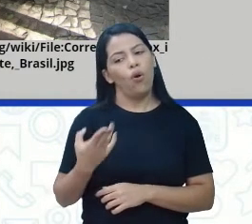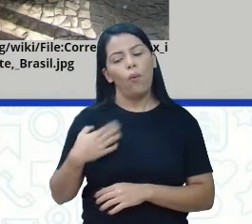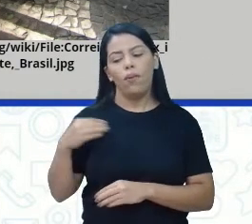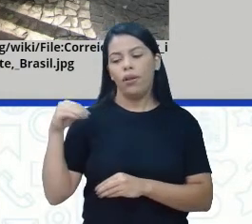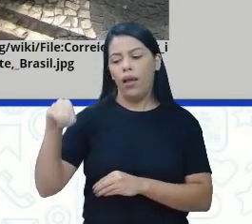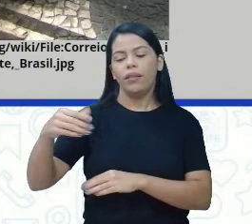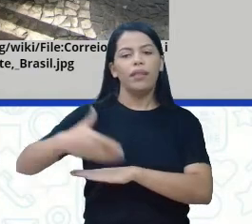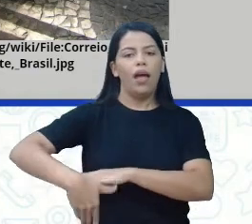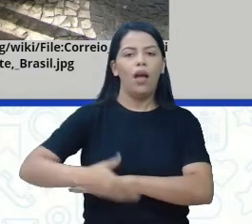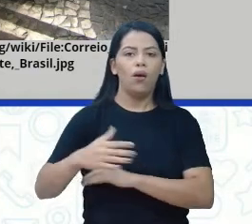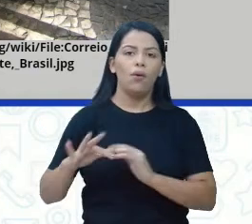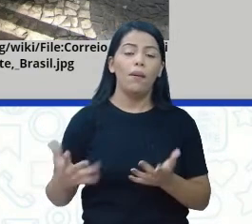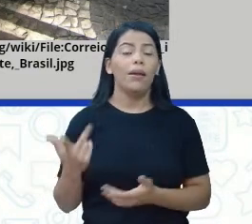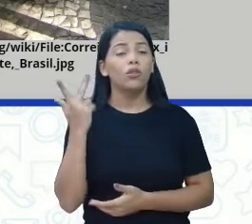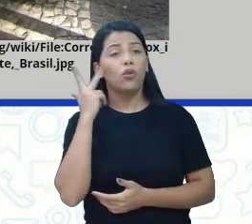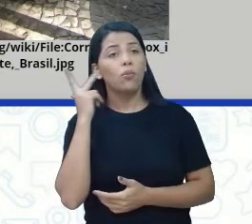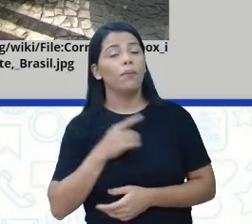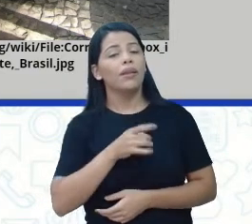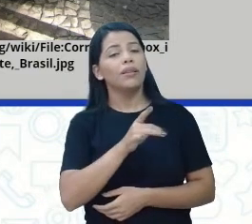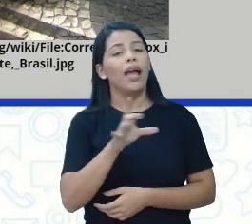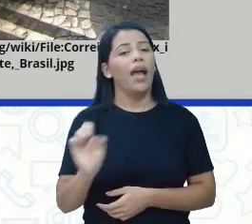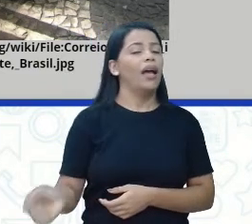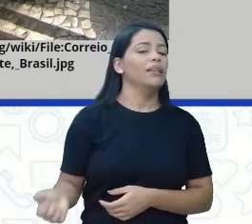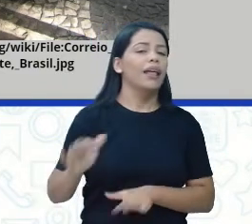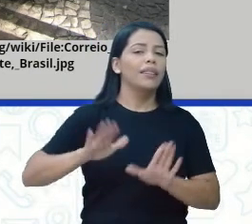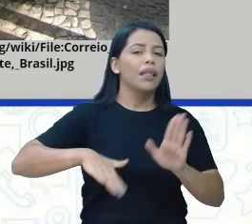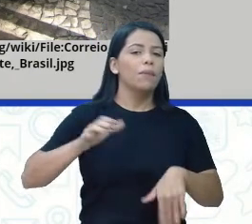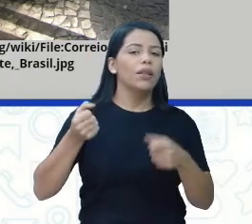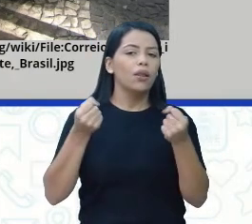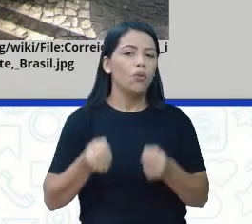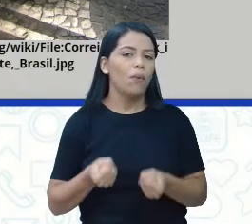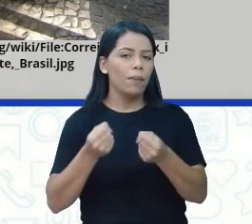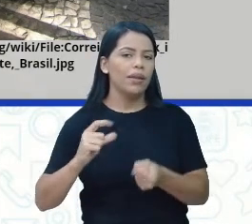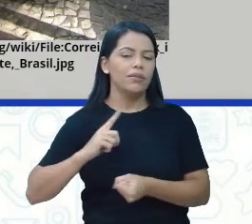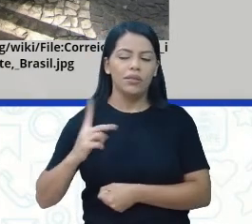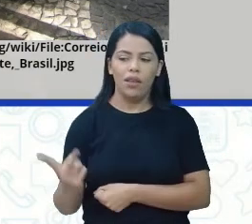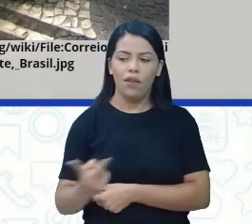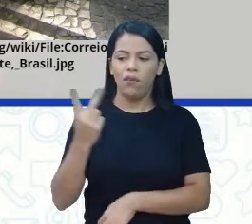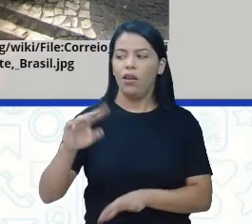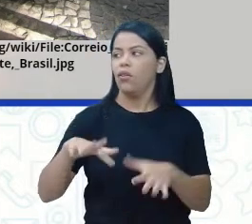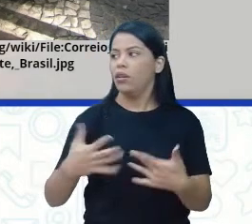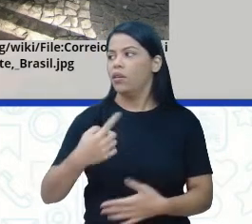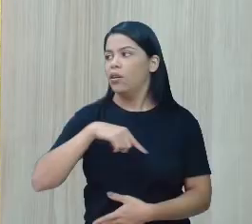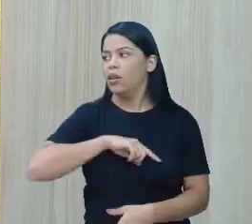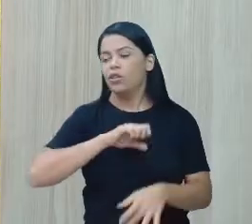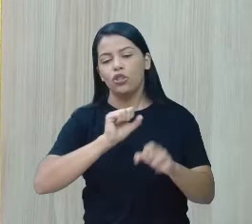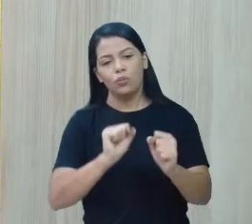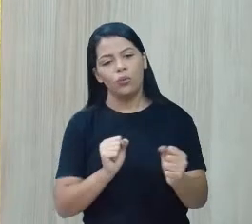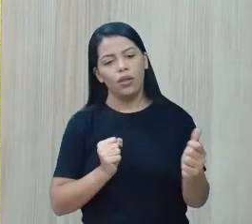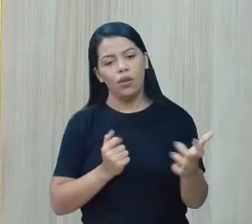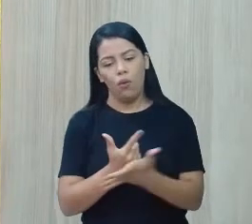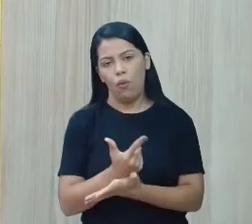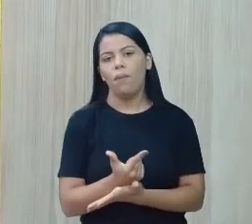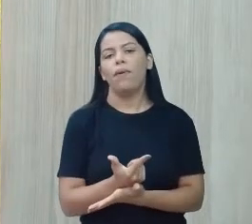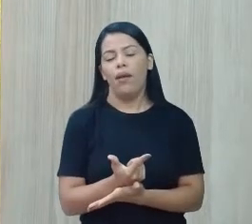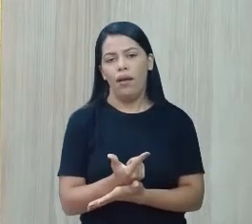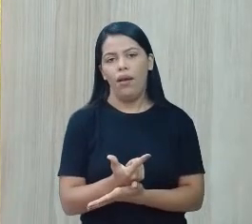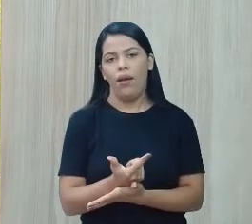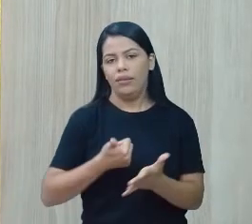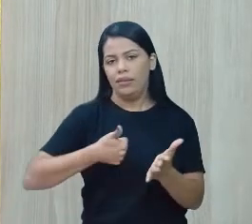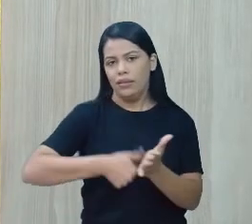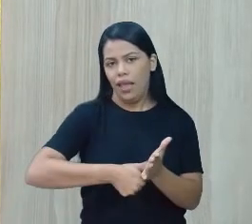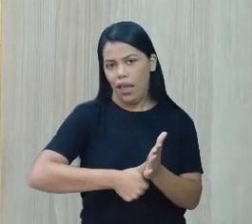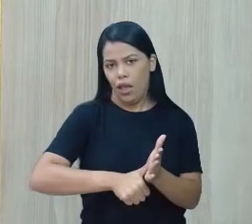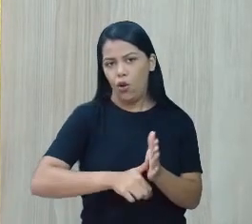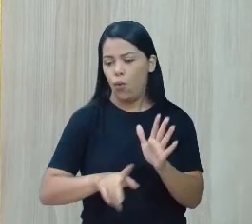geralmente, cada carta, dependendo do peso, ela já tinha o valor. Então a gente podia comprar, né, os selos